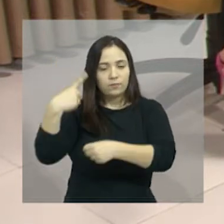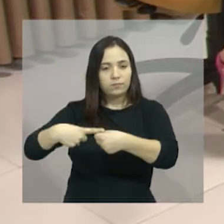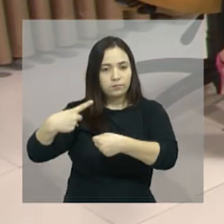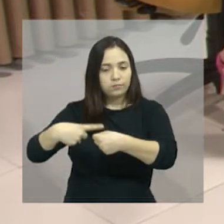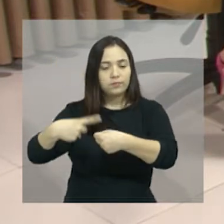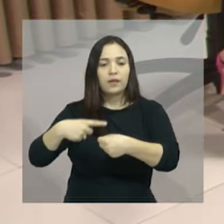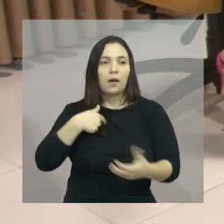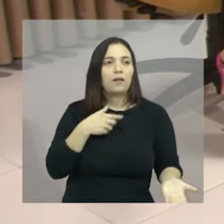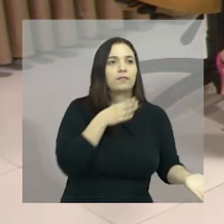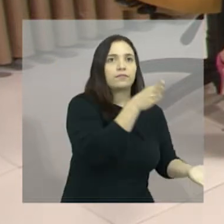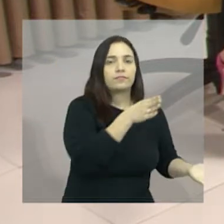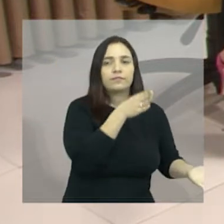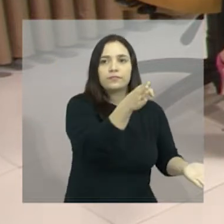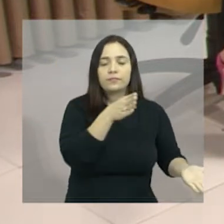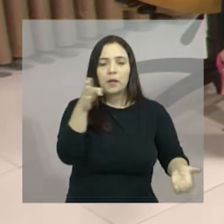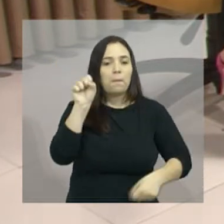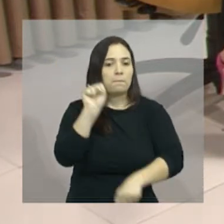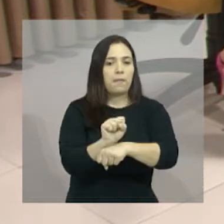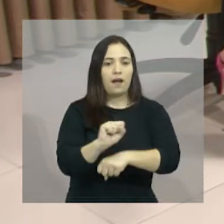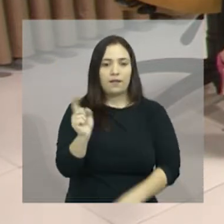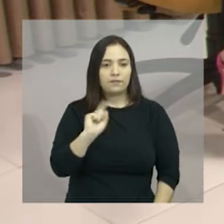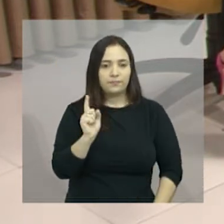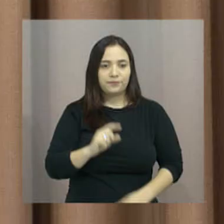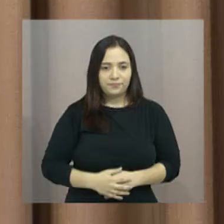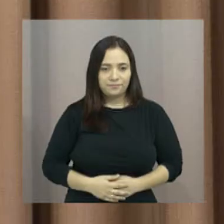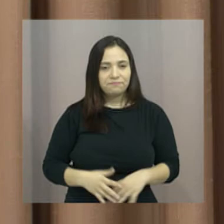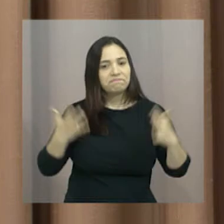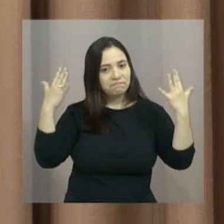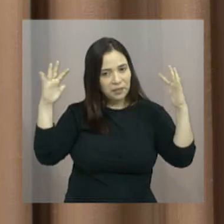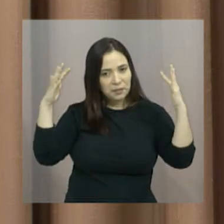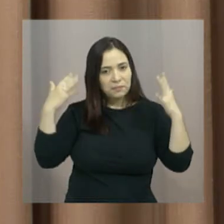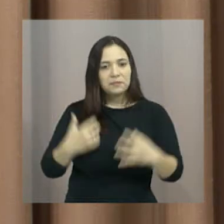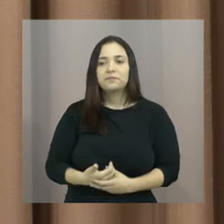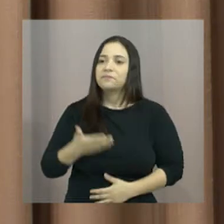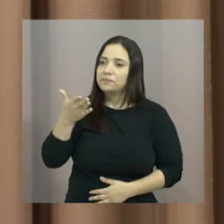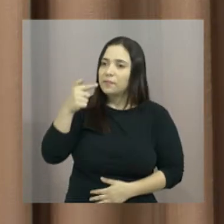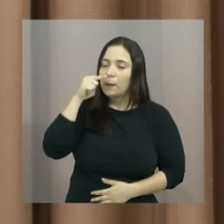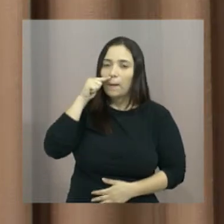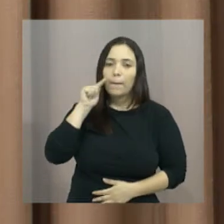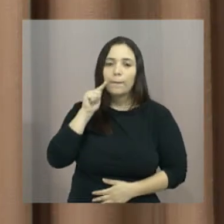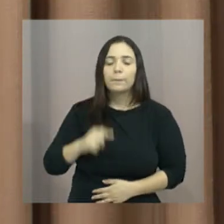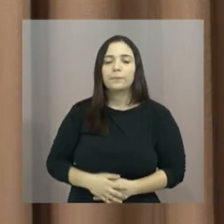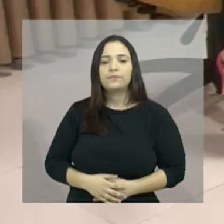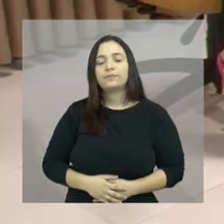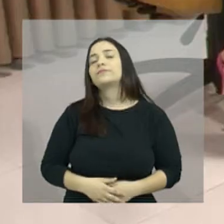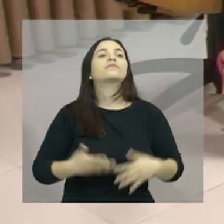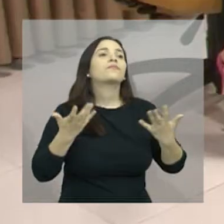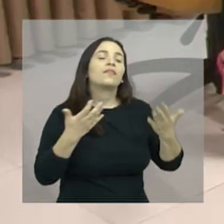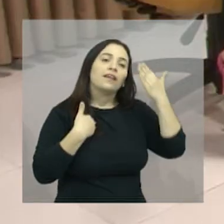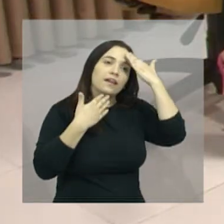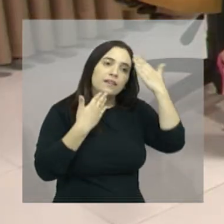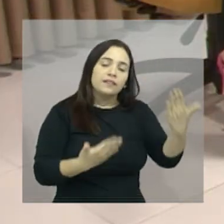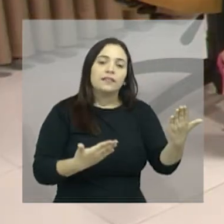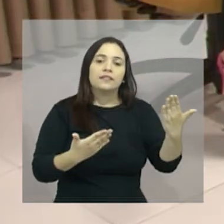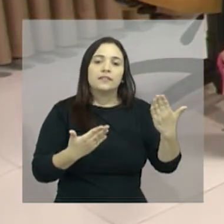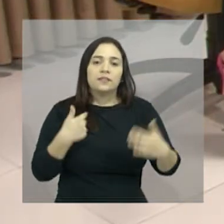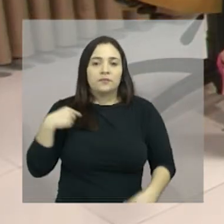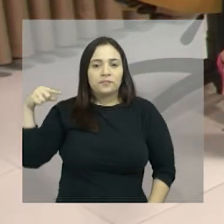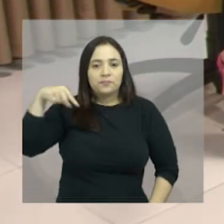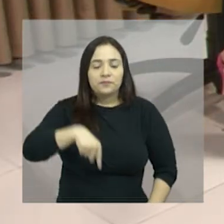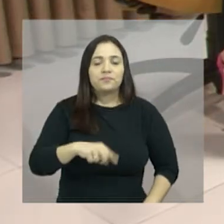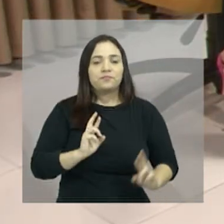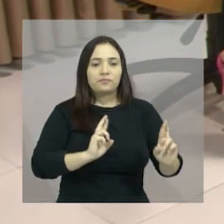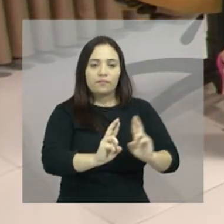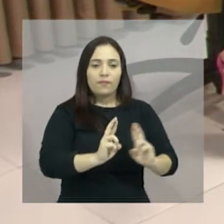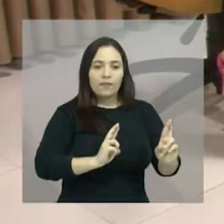gente não para, é capital e interior. Parabéns, vereador Gartel. Agradecer de novo, Karine, pelo espaço no